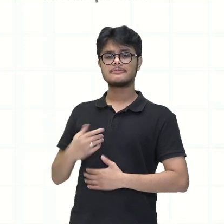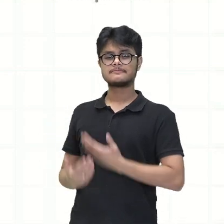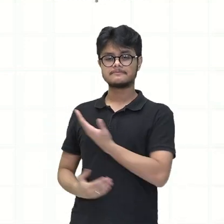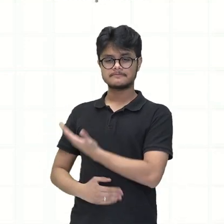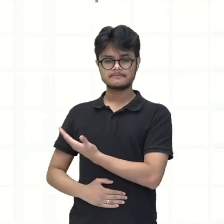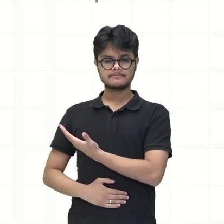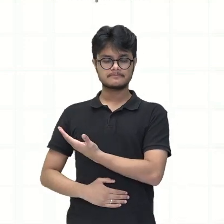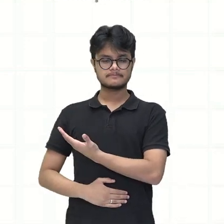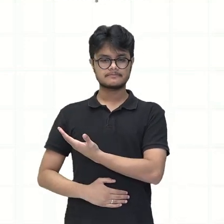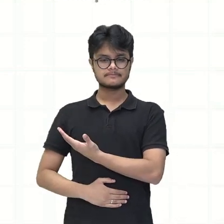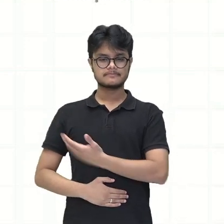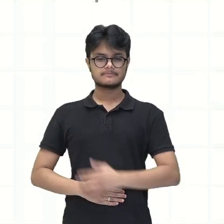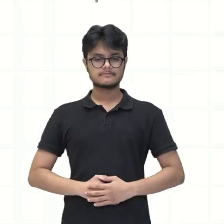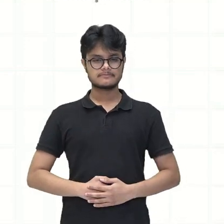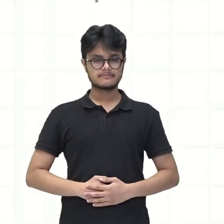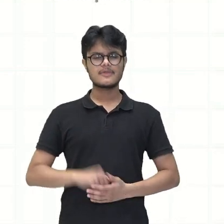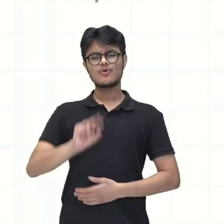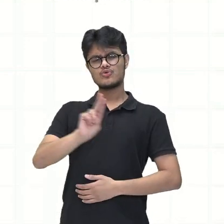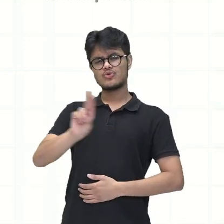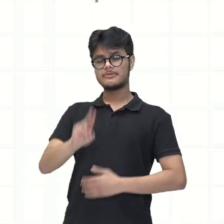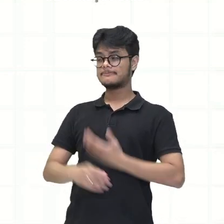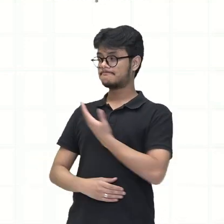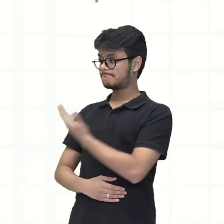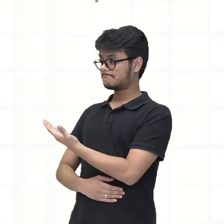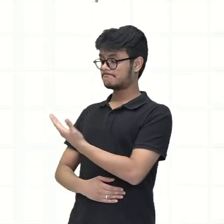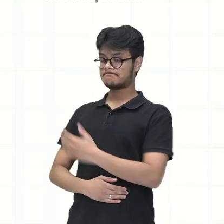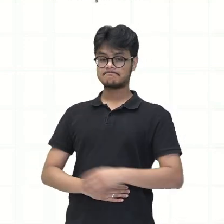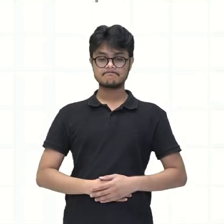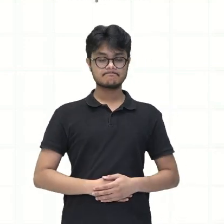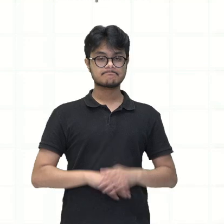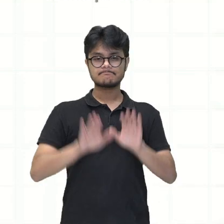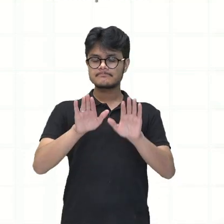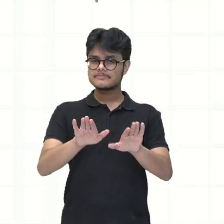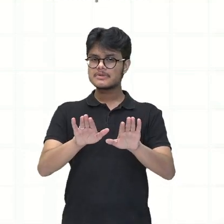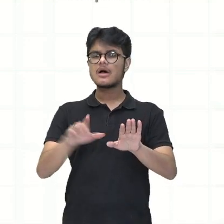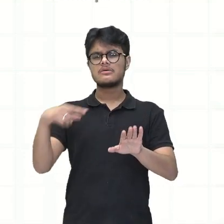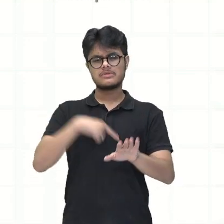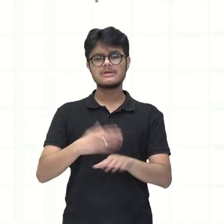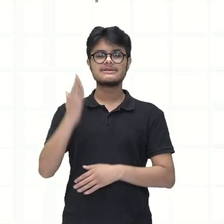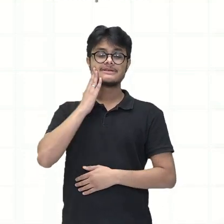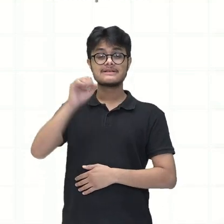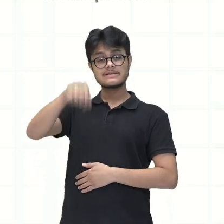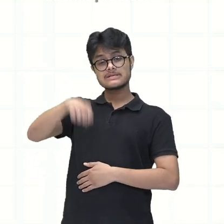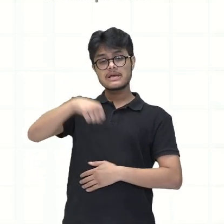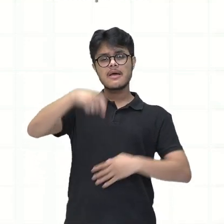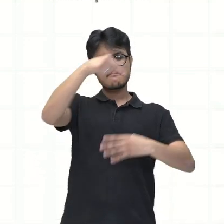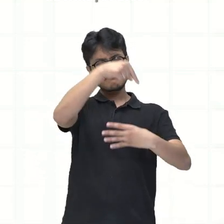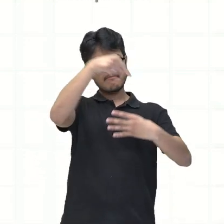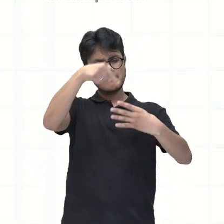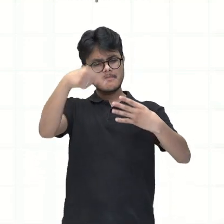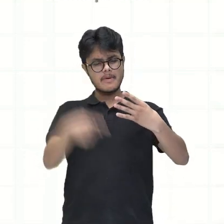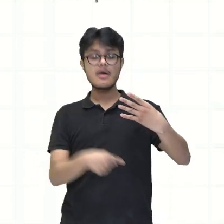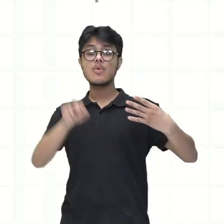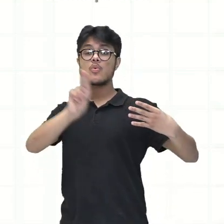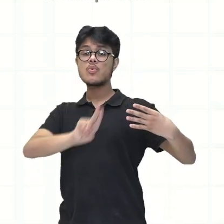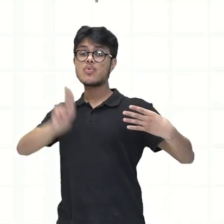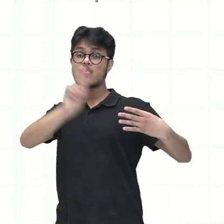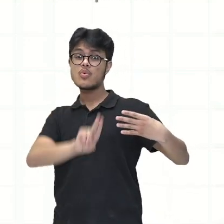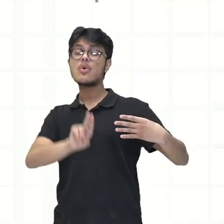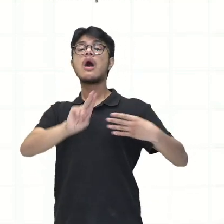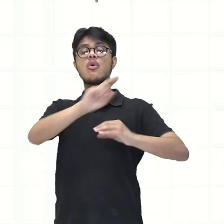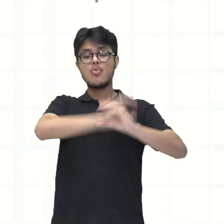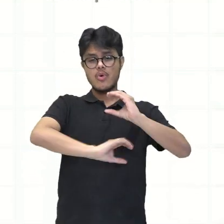hulha, o lignito, né? São classificados com base no seu teor de carbono e nas condições